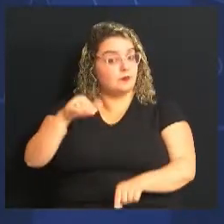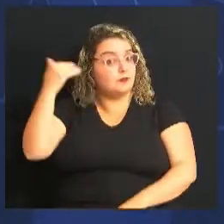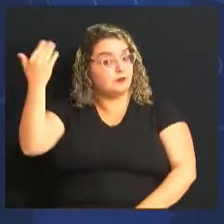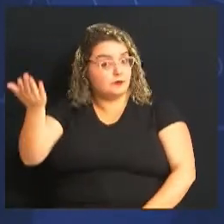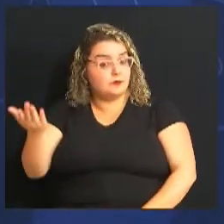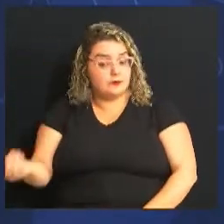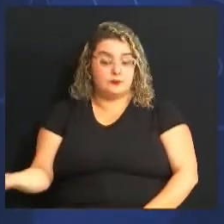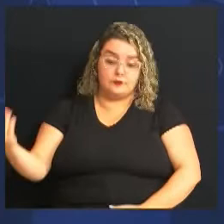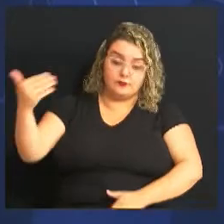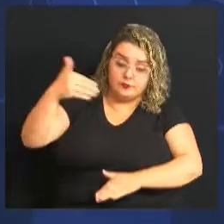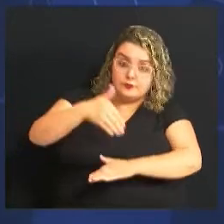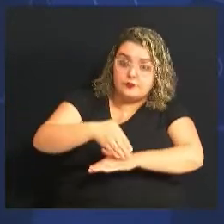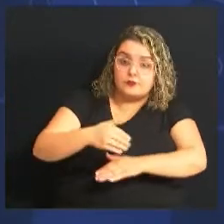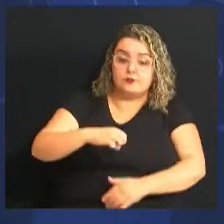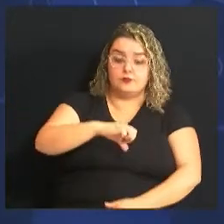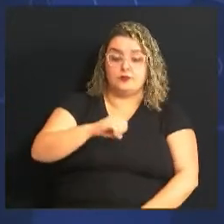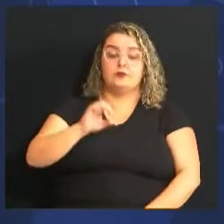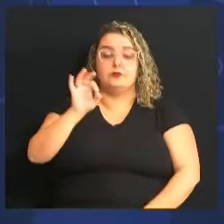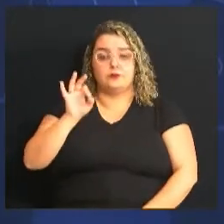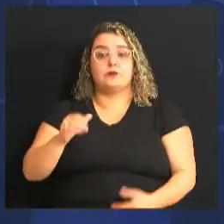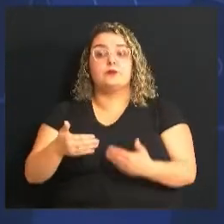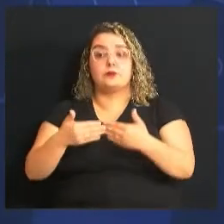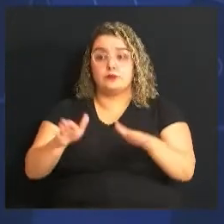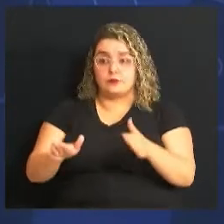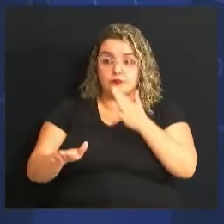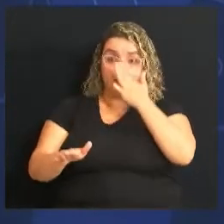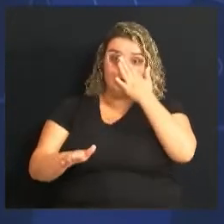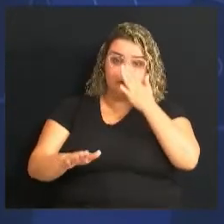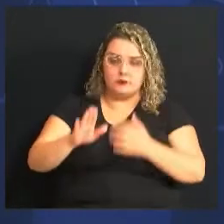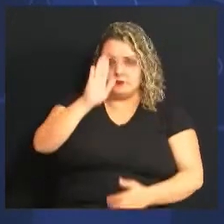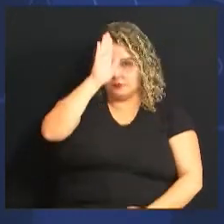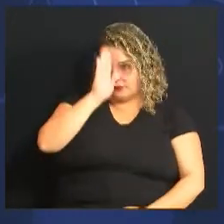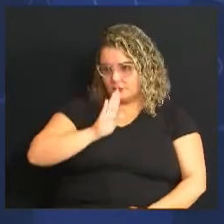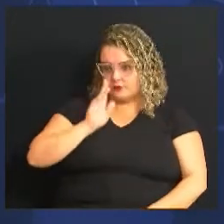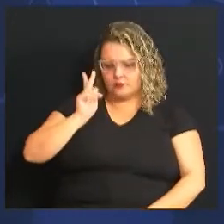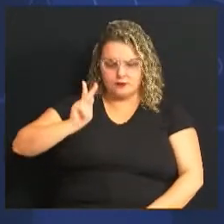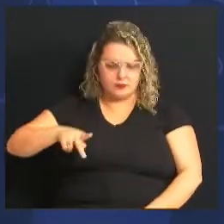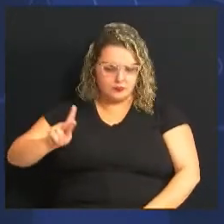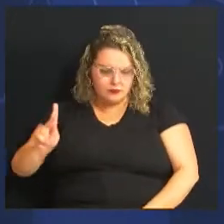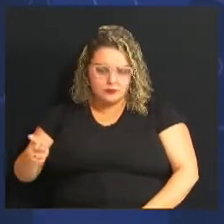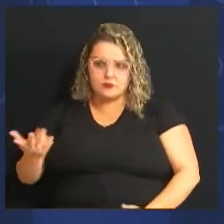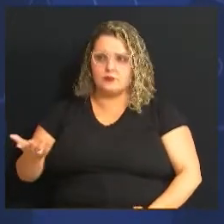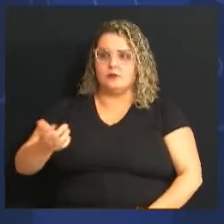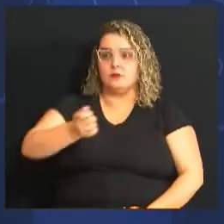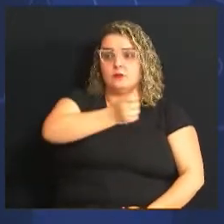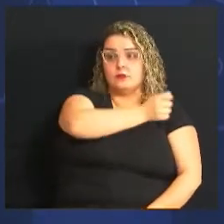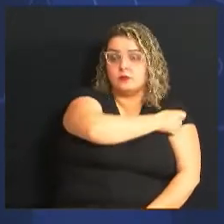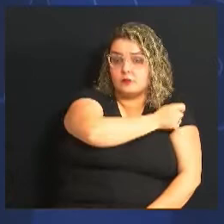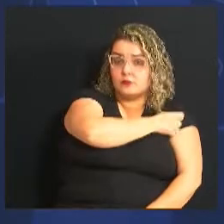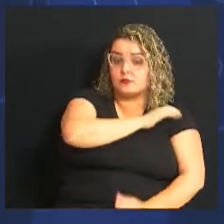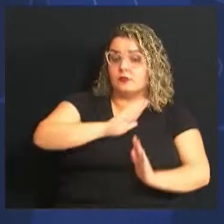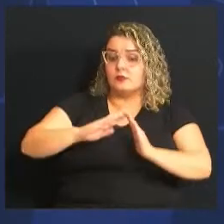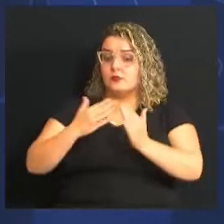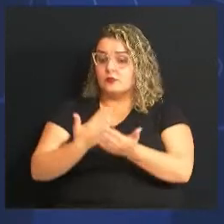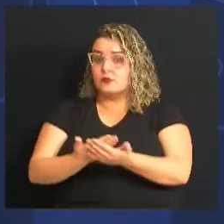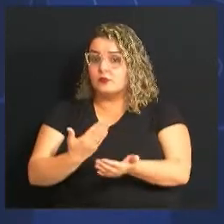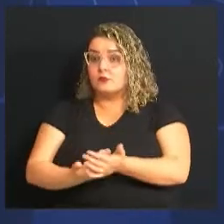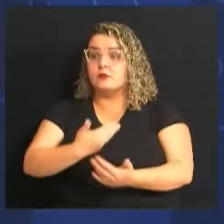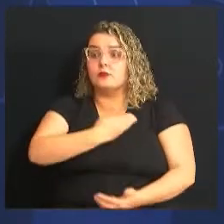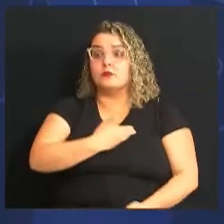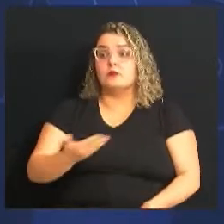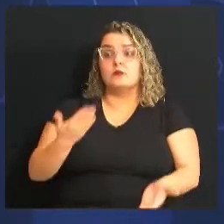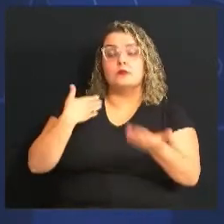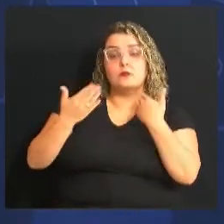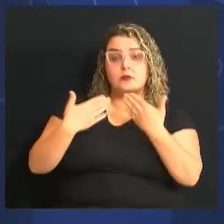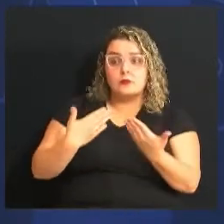90% das atividades serão abertas e gratuitas para professores, alunos de escolas públicas. Então eu converso agora